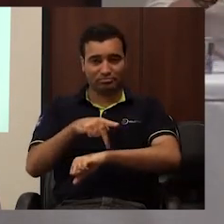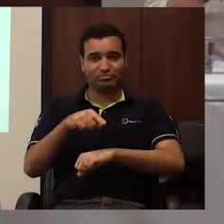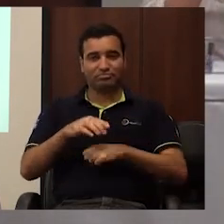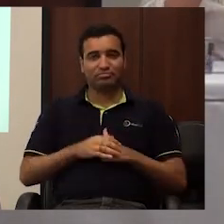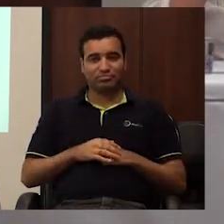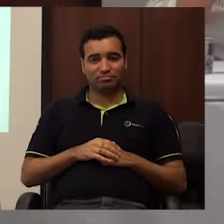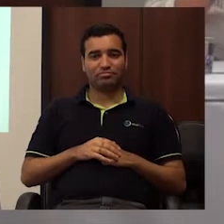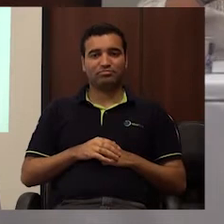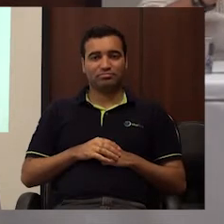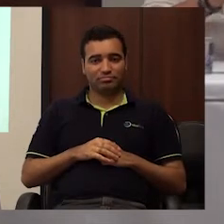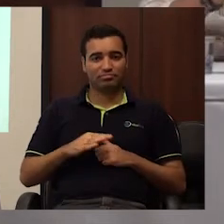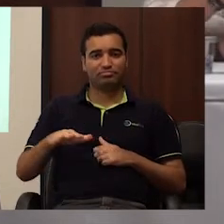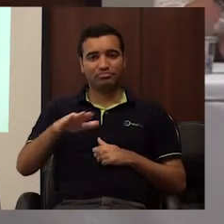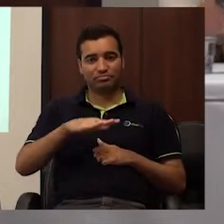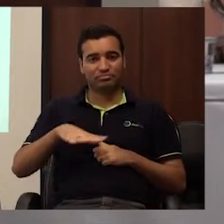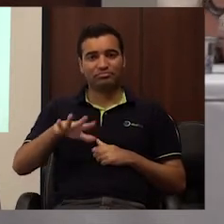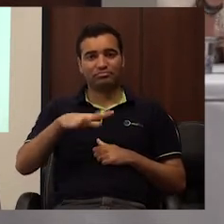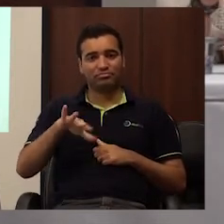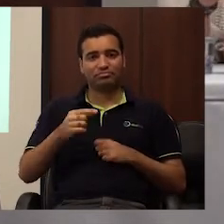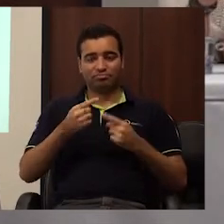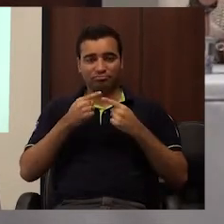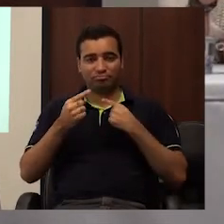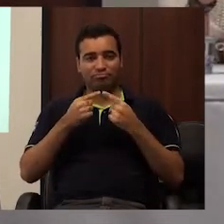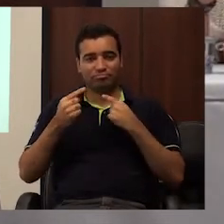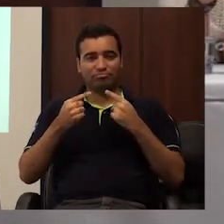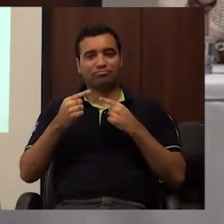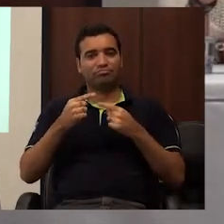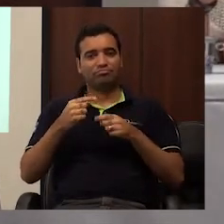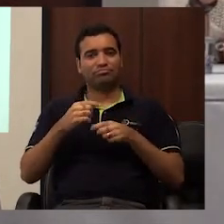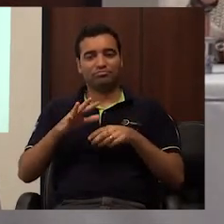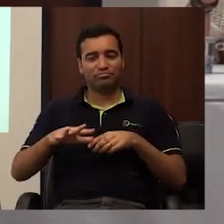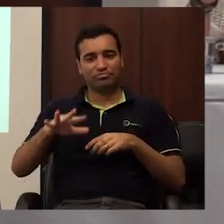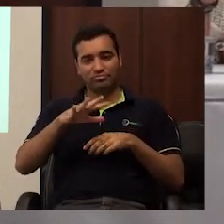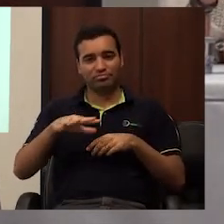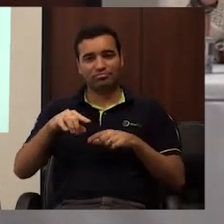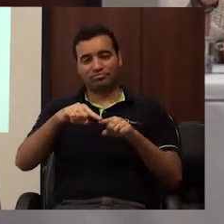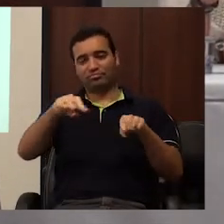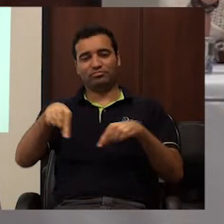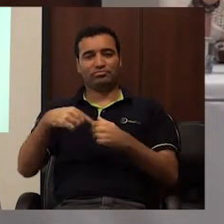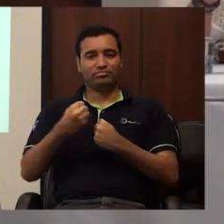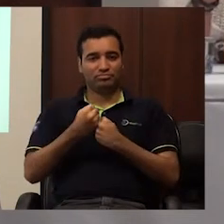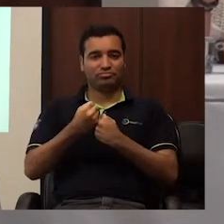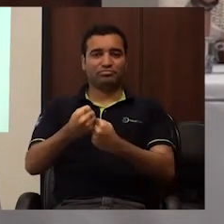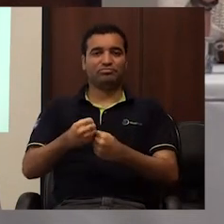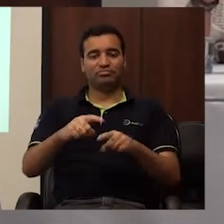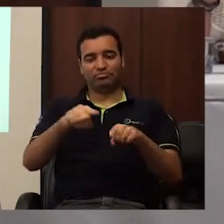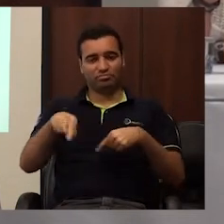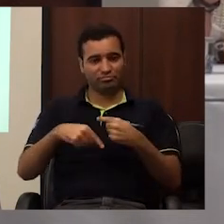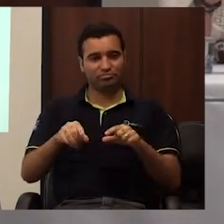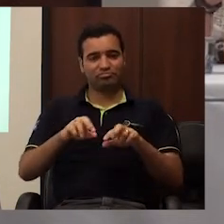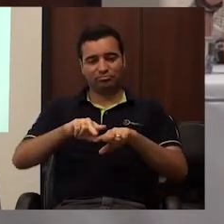nossas discussões no âmbito das salas de apoio, né, nas salas de